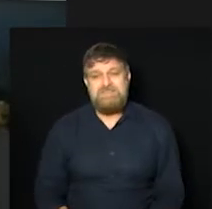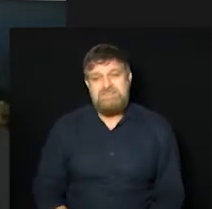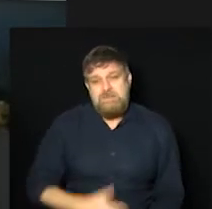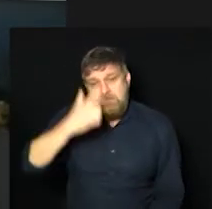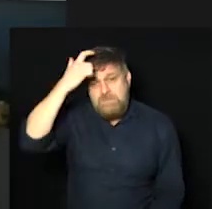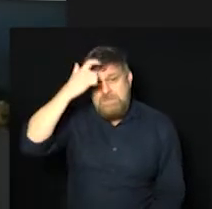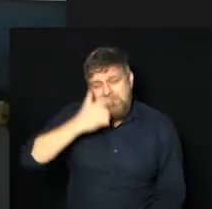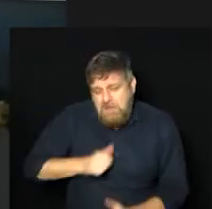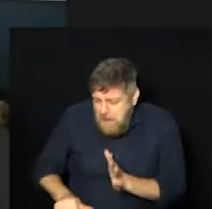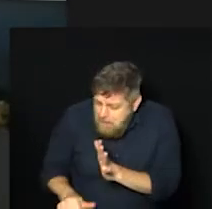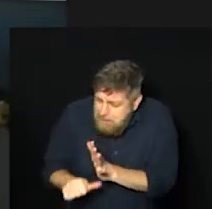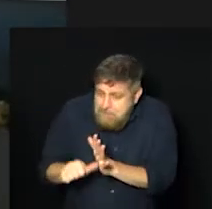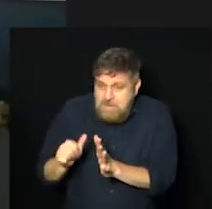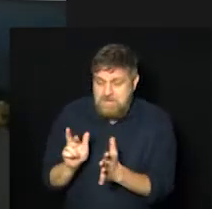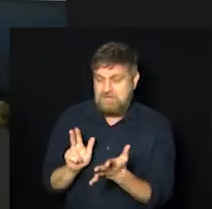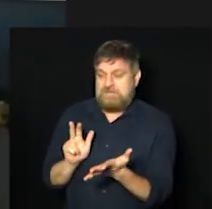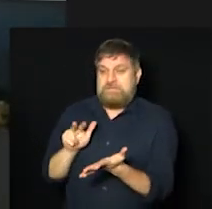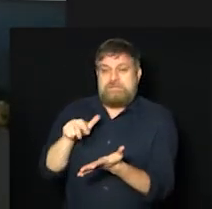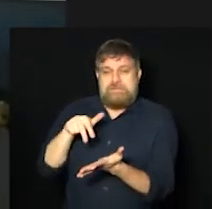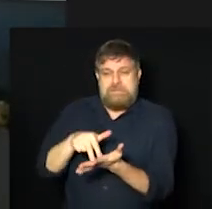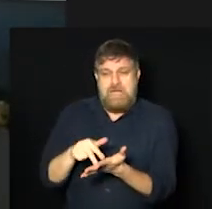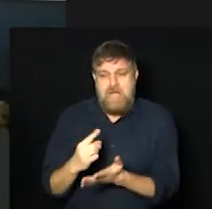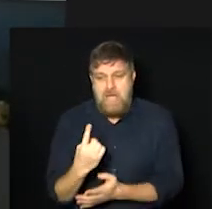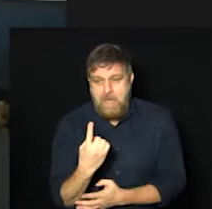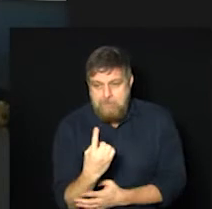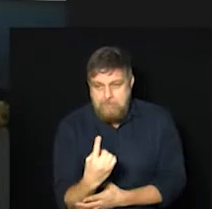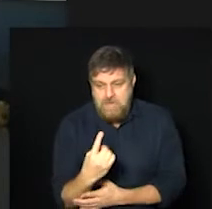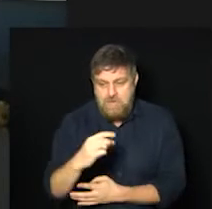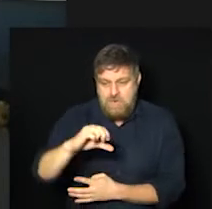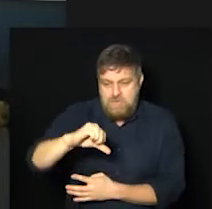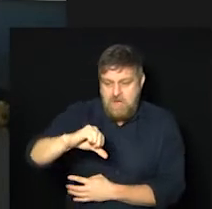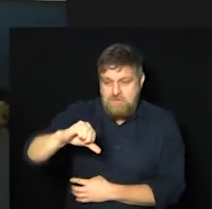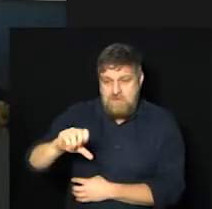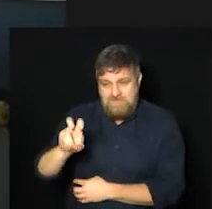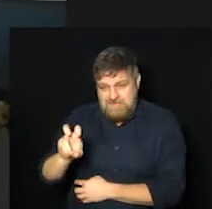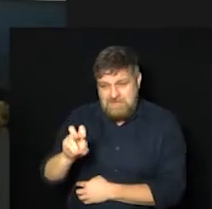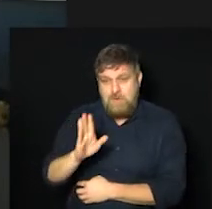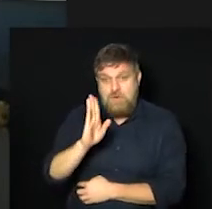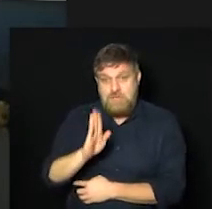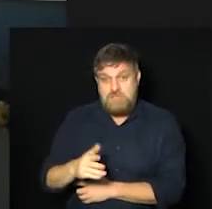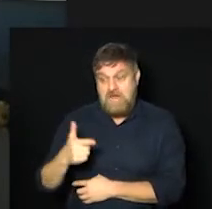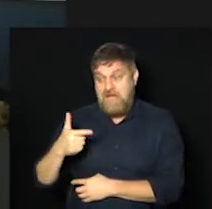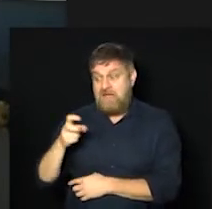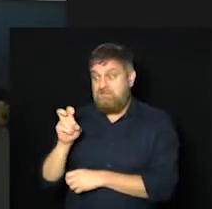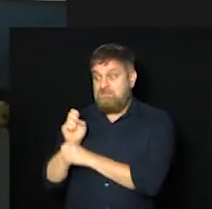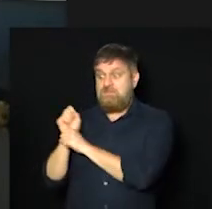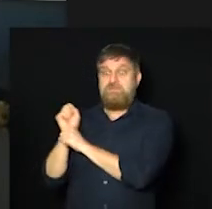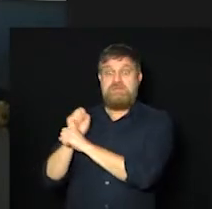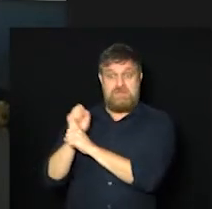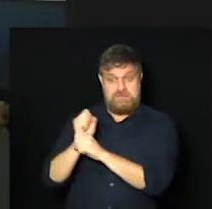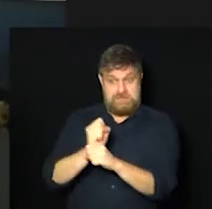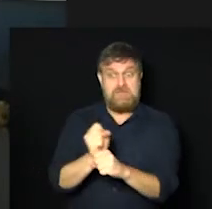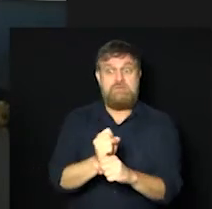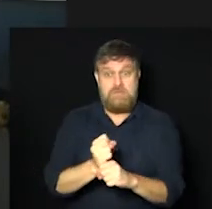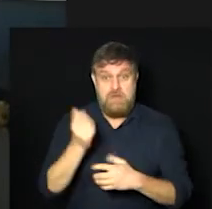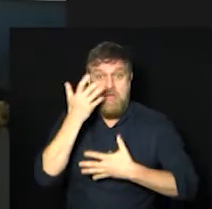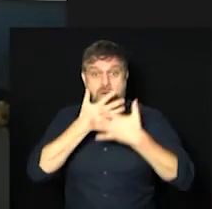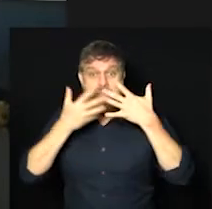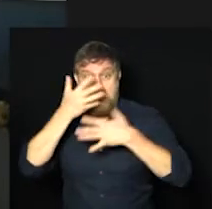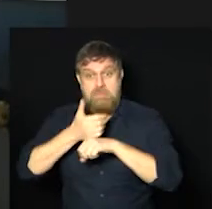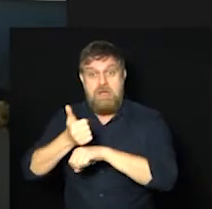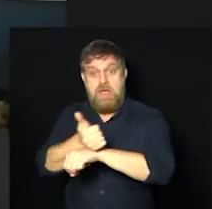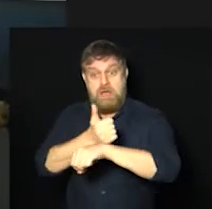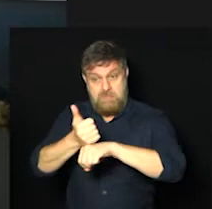subi pela primeira vez no palco em 1995, portanto faz 25 anos que eu canto